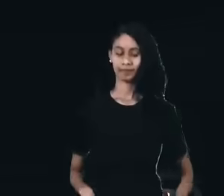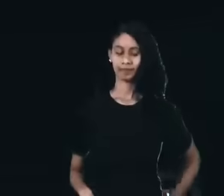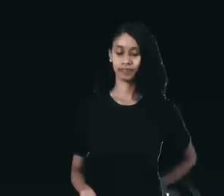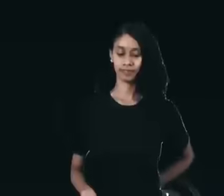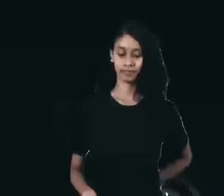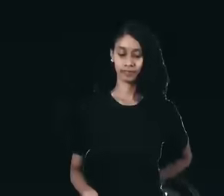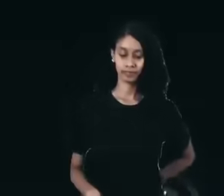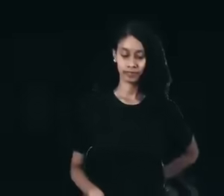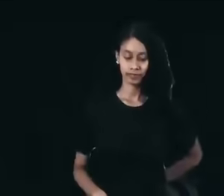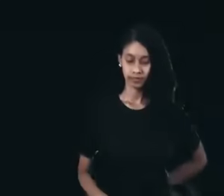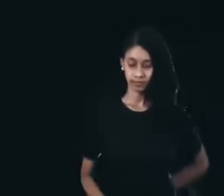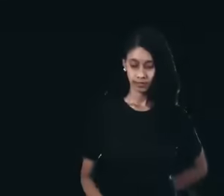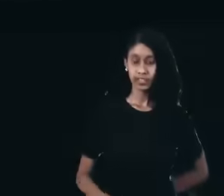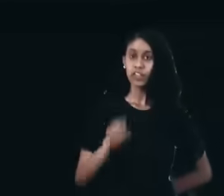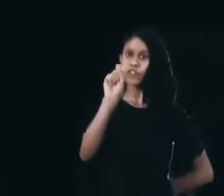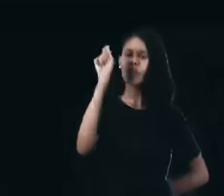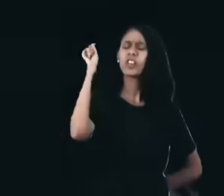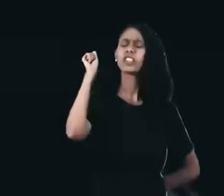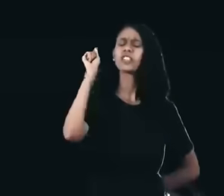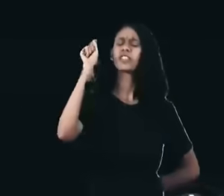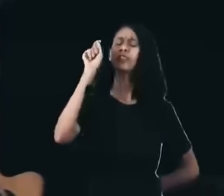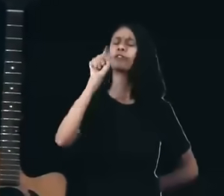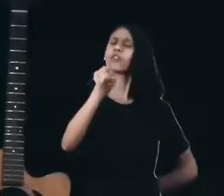De quem você é filha?